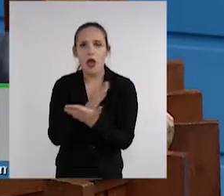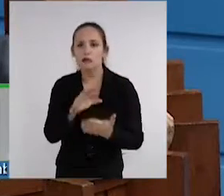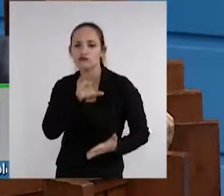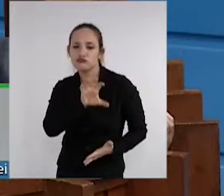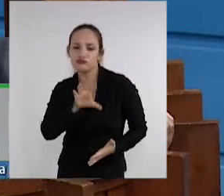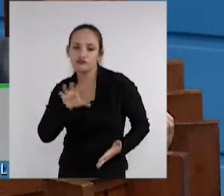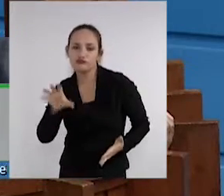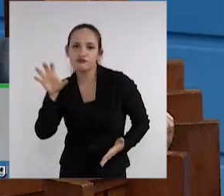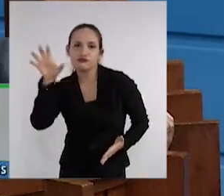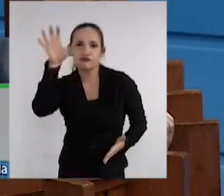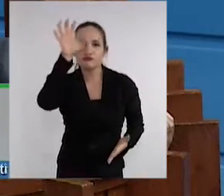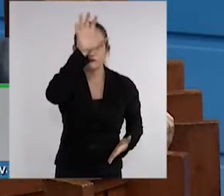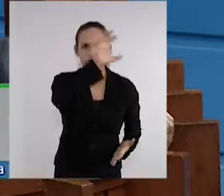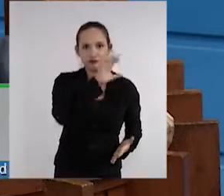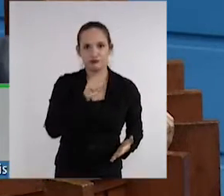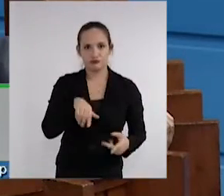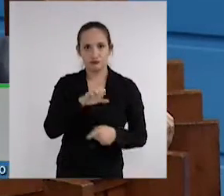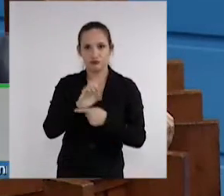buscando,